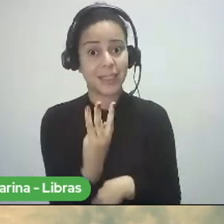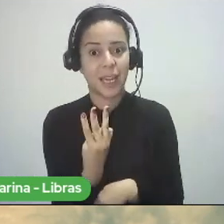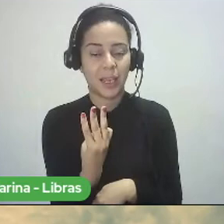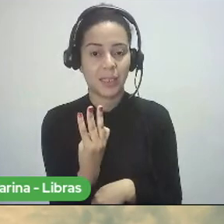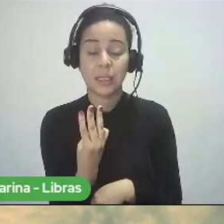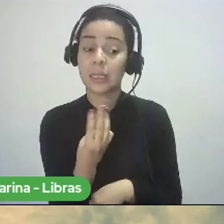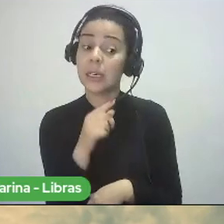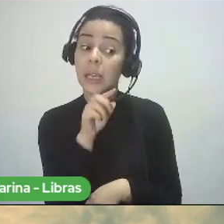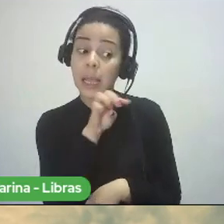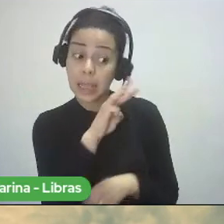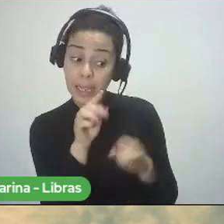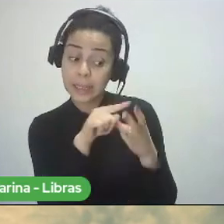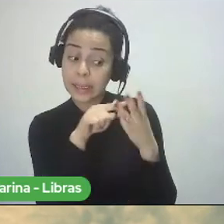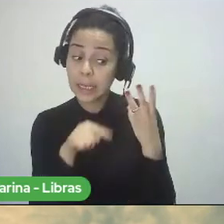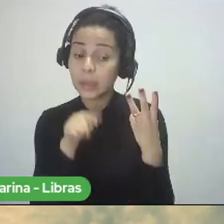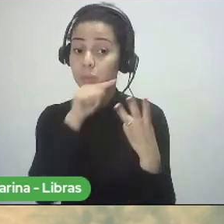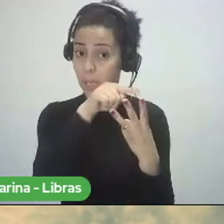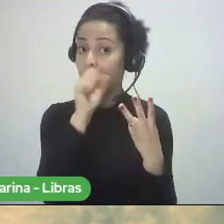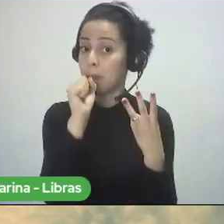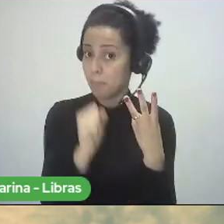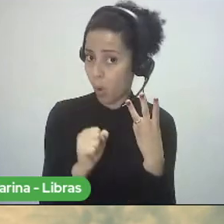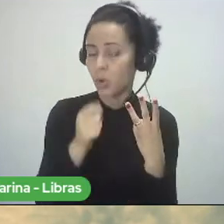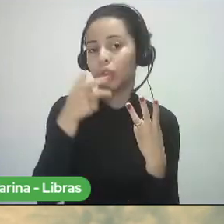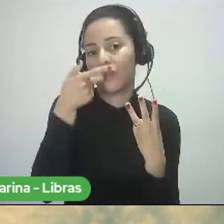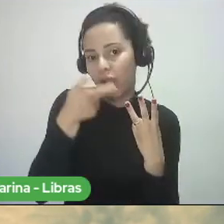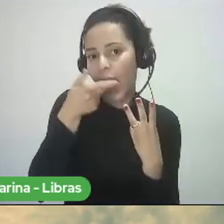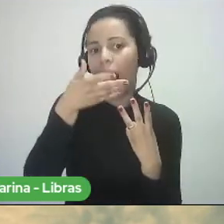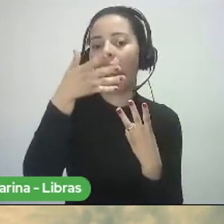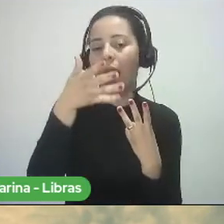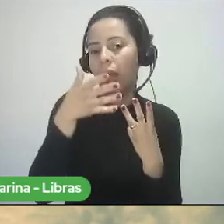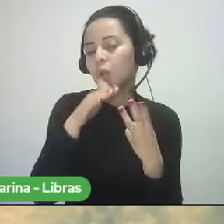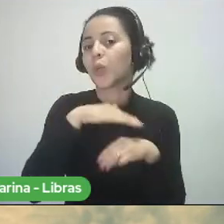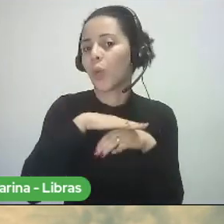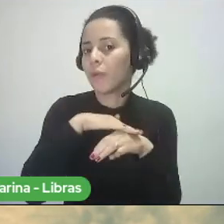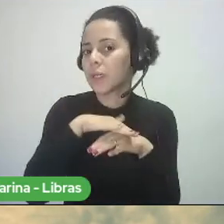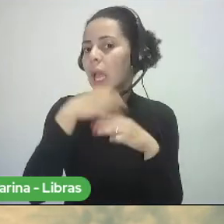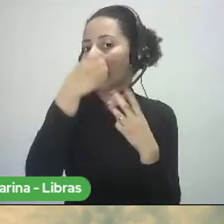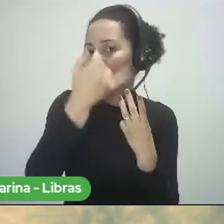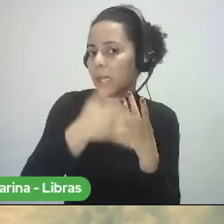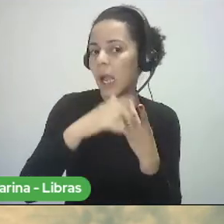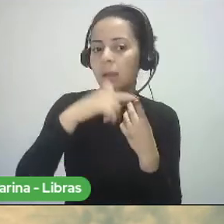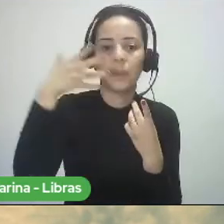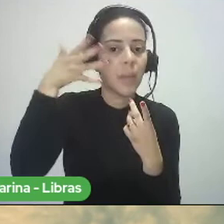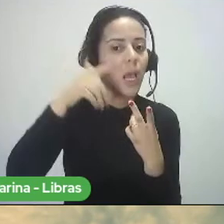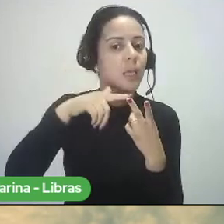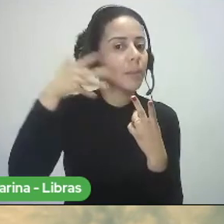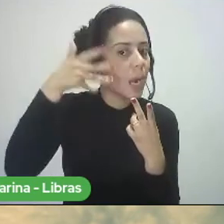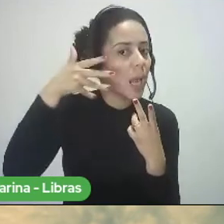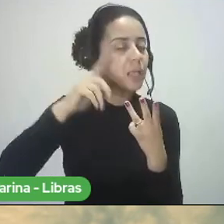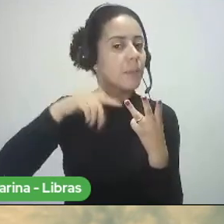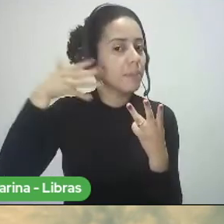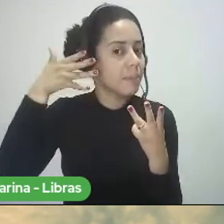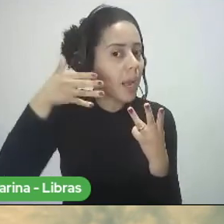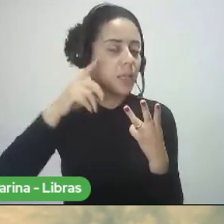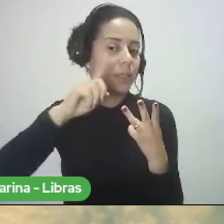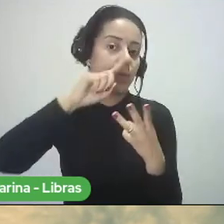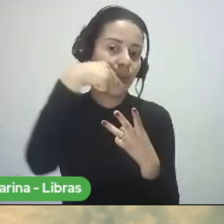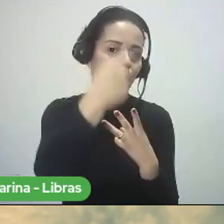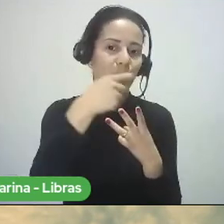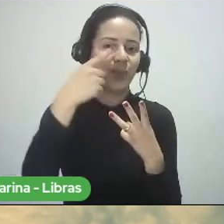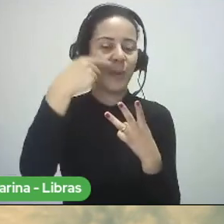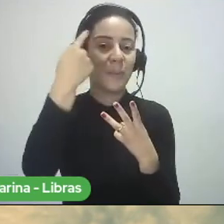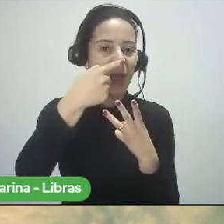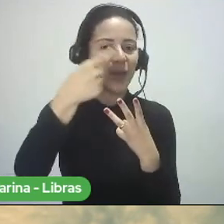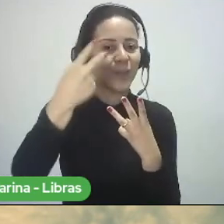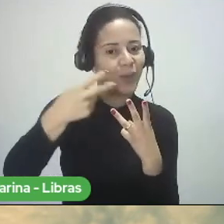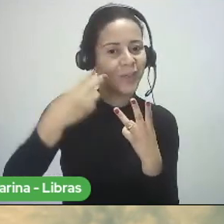um tempo. E depois a gente vai rotacionando para que todas as pessoas possam participar.